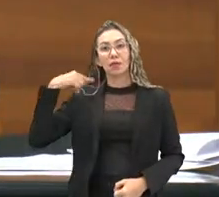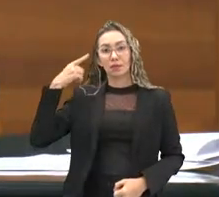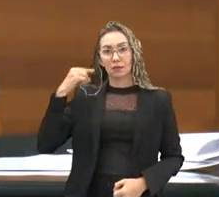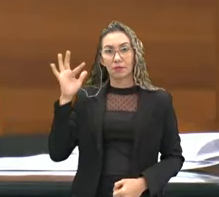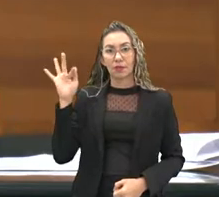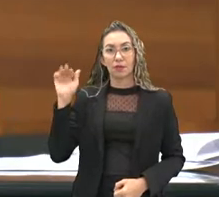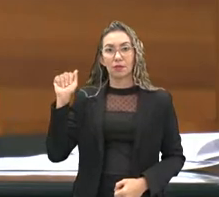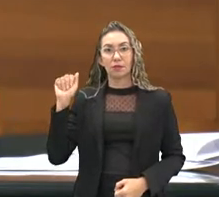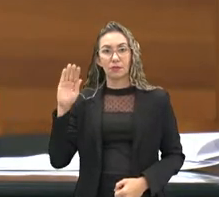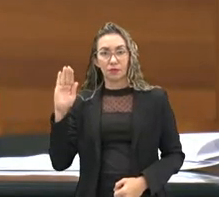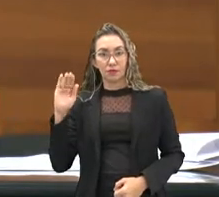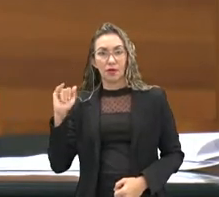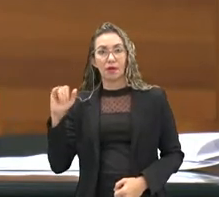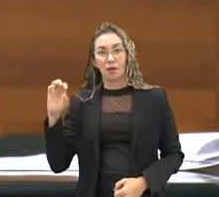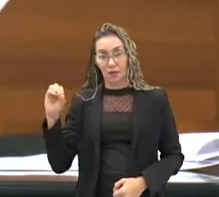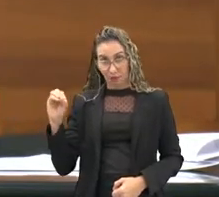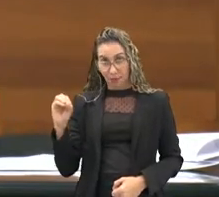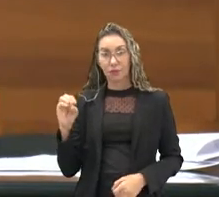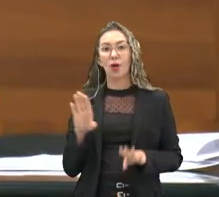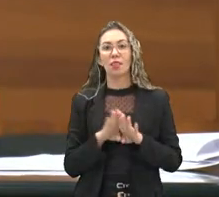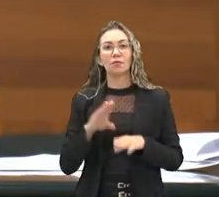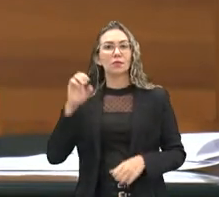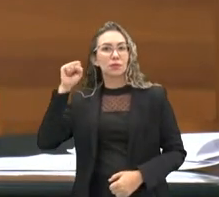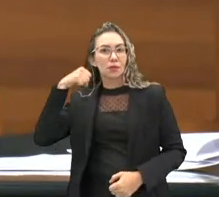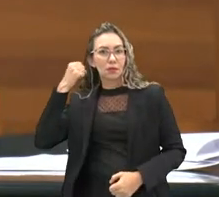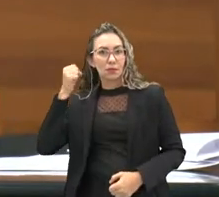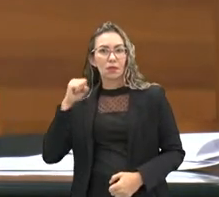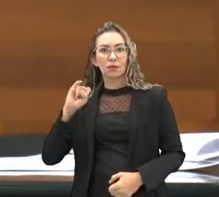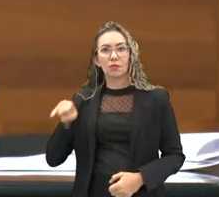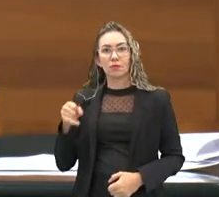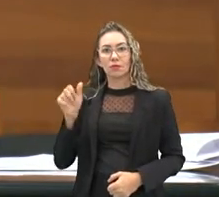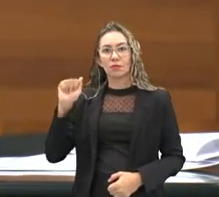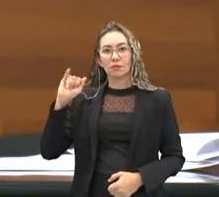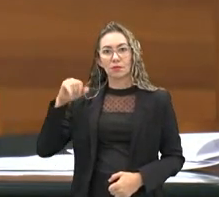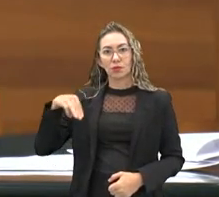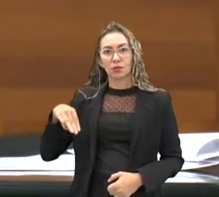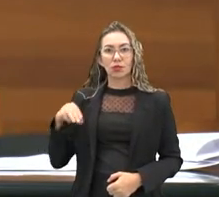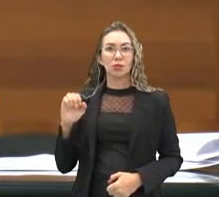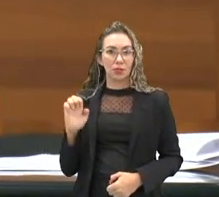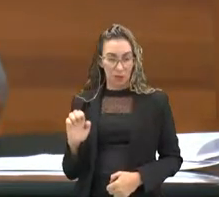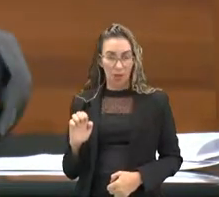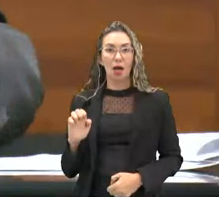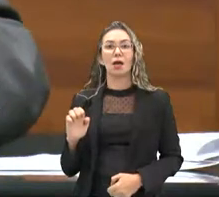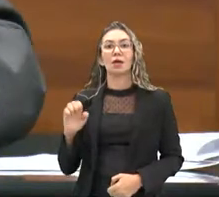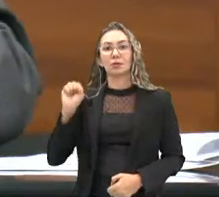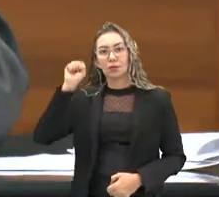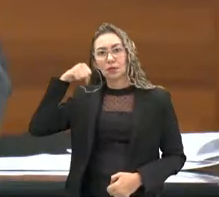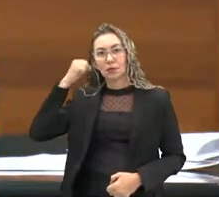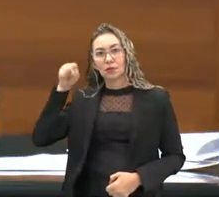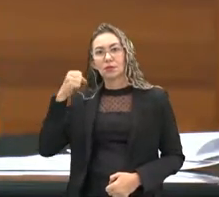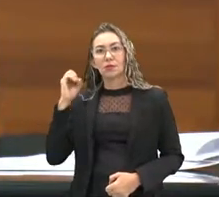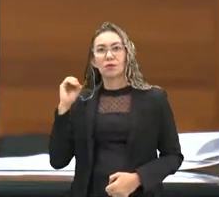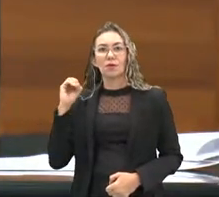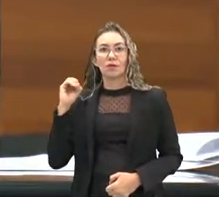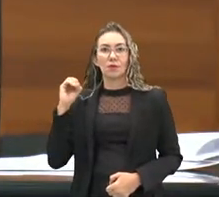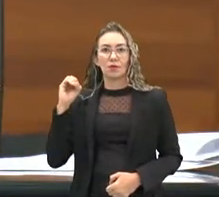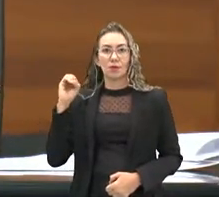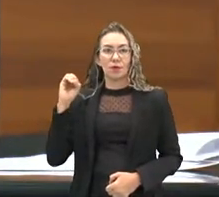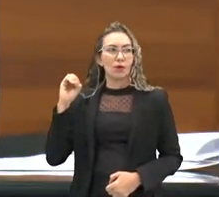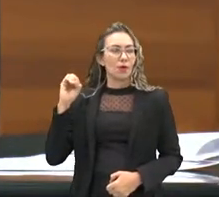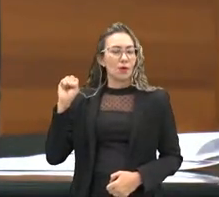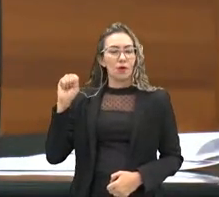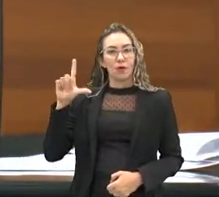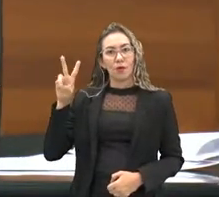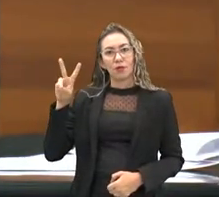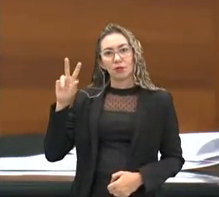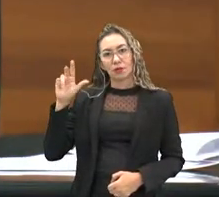Tardim, ilustre senador Jaime Campos, senador Oswaldo Sobrinho,